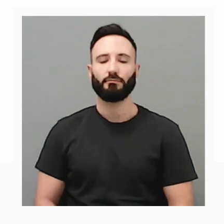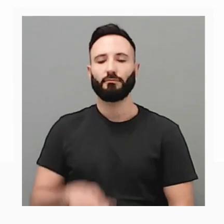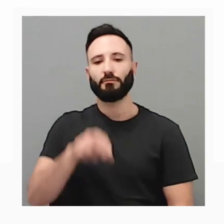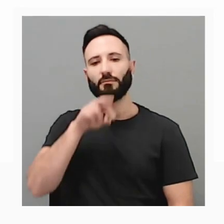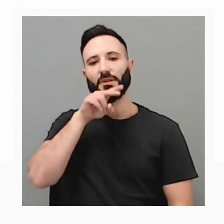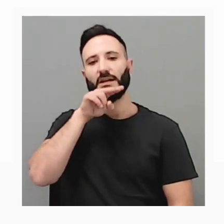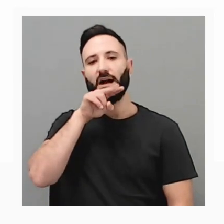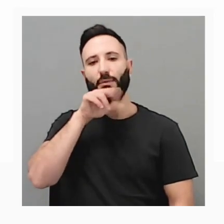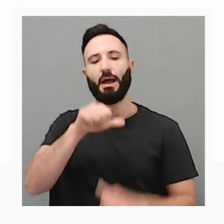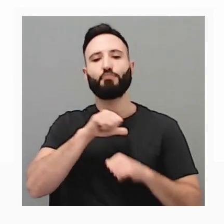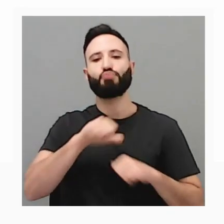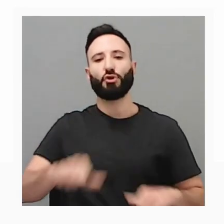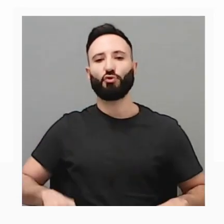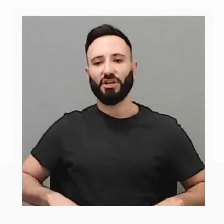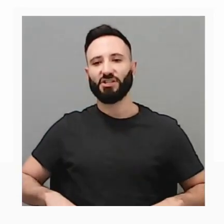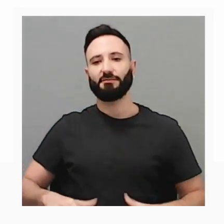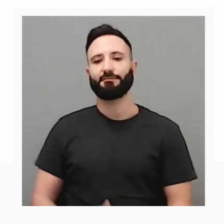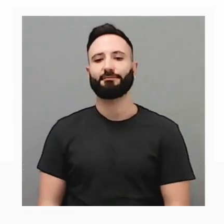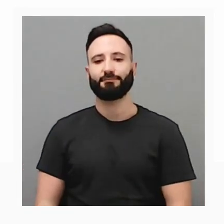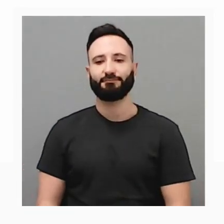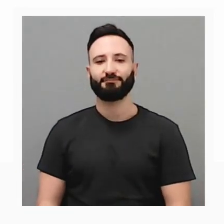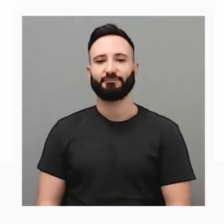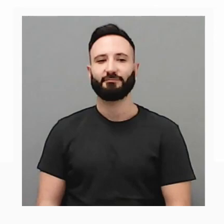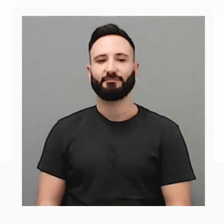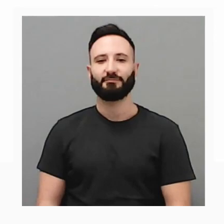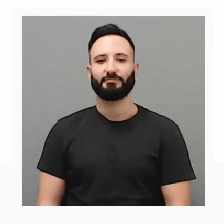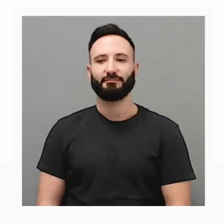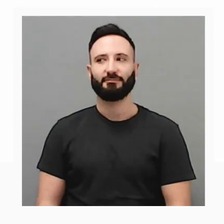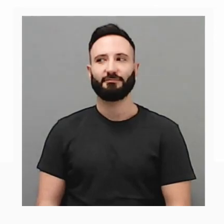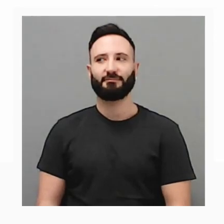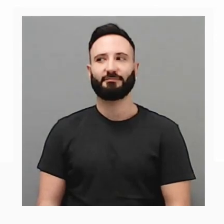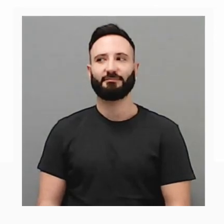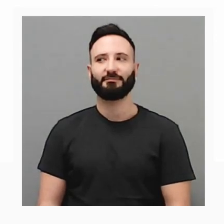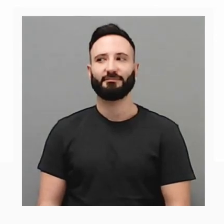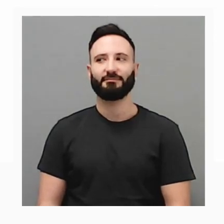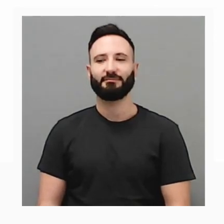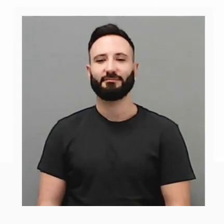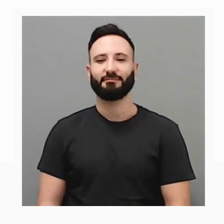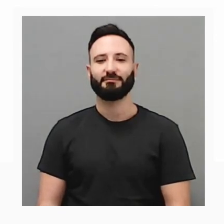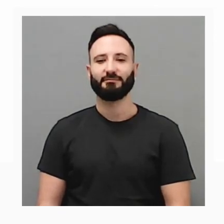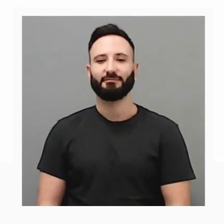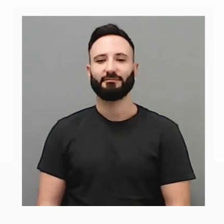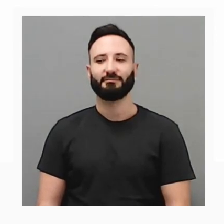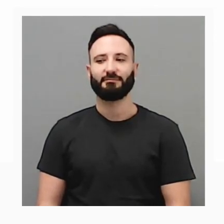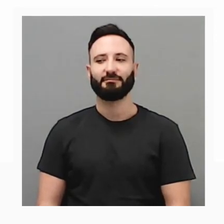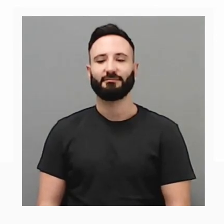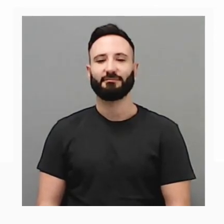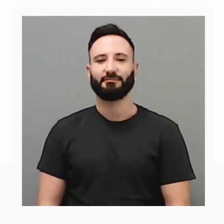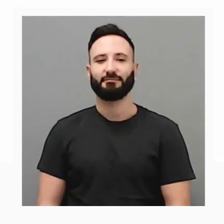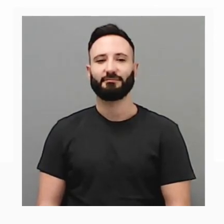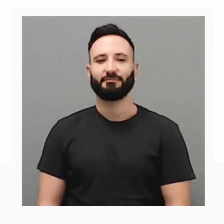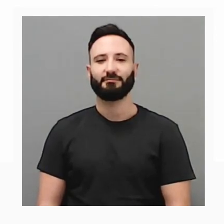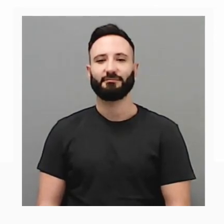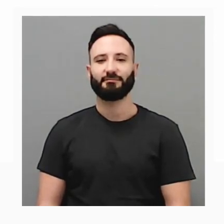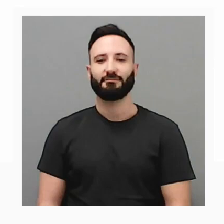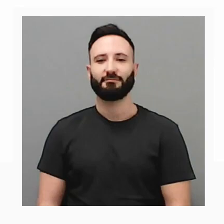importante para a nossa empresa e foi isto que levou o surgimento, o aparecimento da iLove como